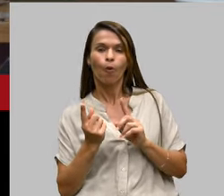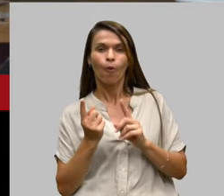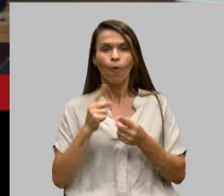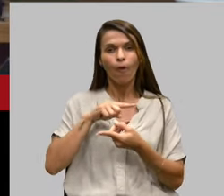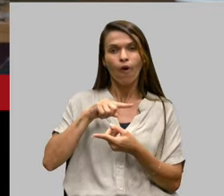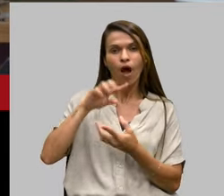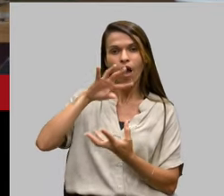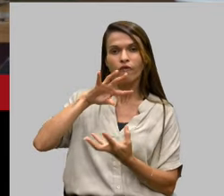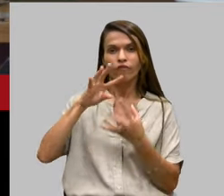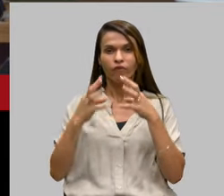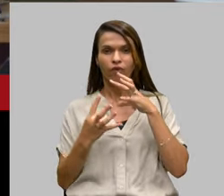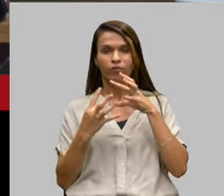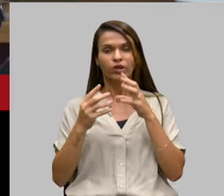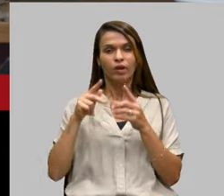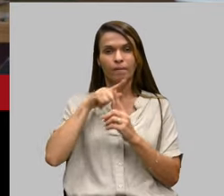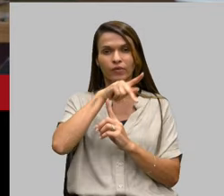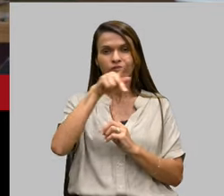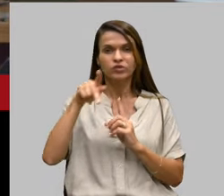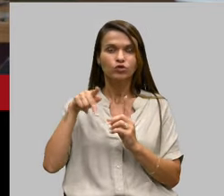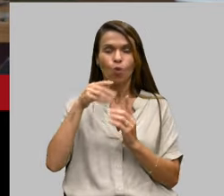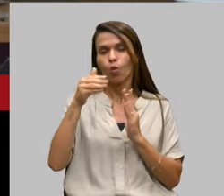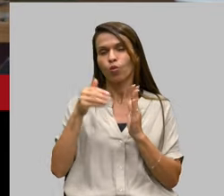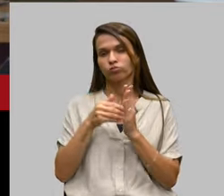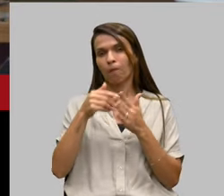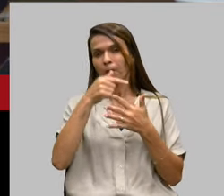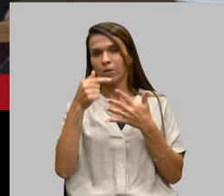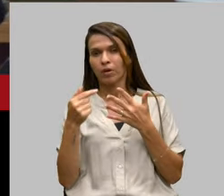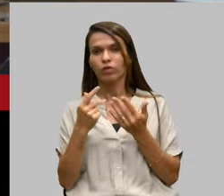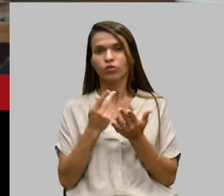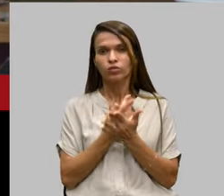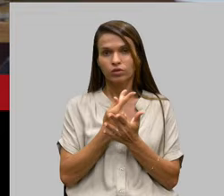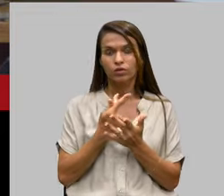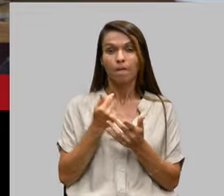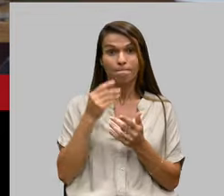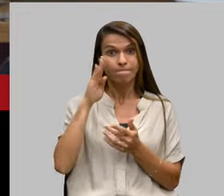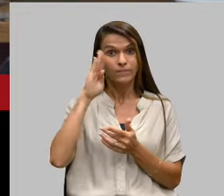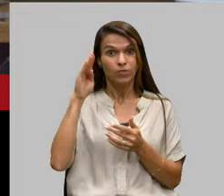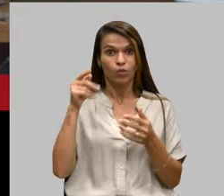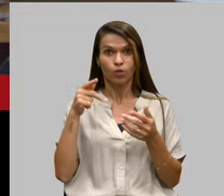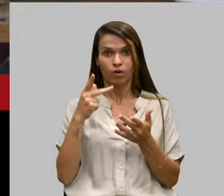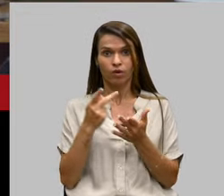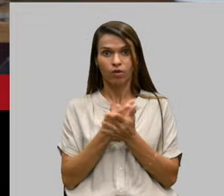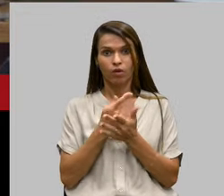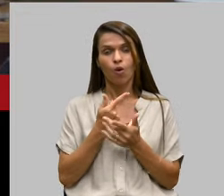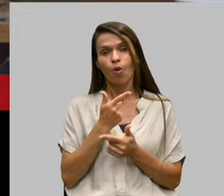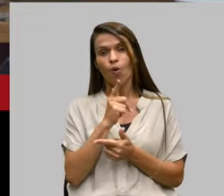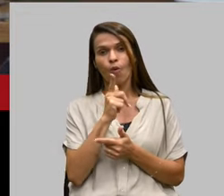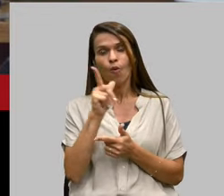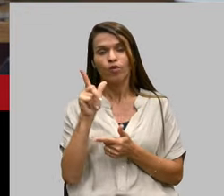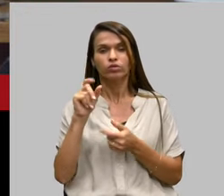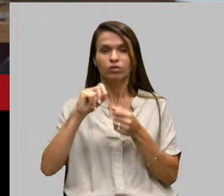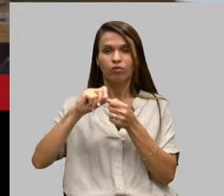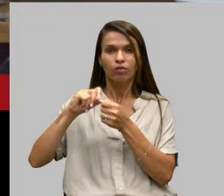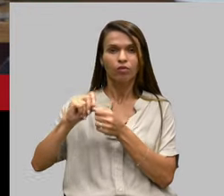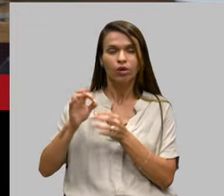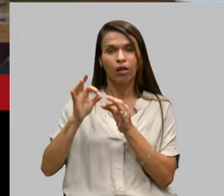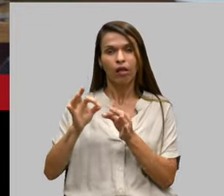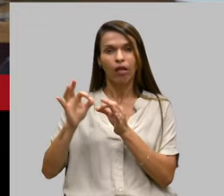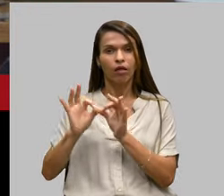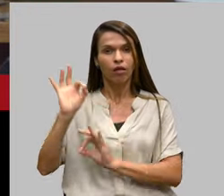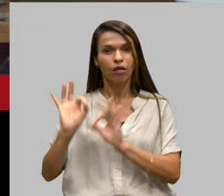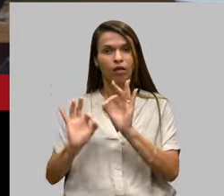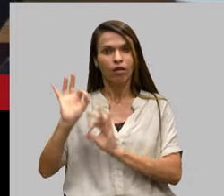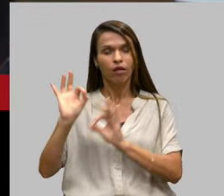Previdência em todas as condições que estava ali mas principalmente na situação que tava outros foram fazendo acertos né com